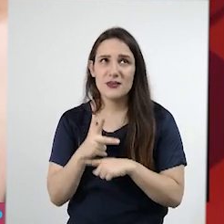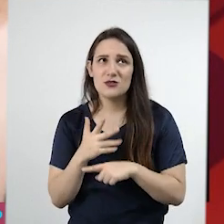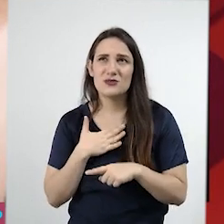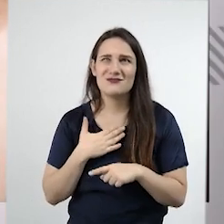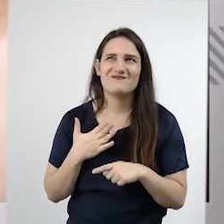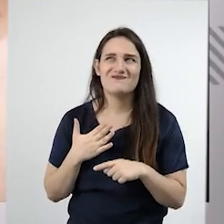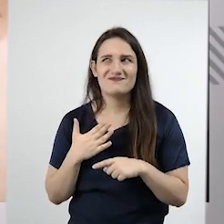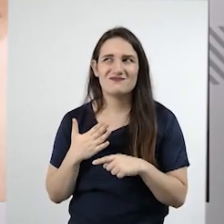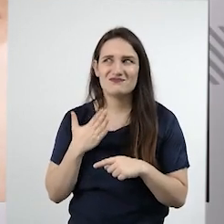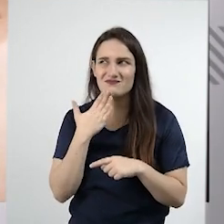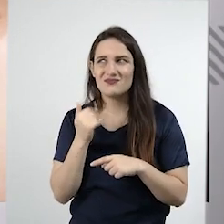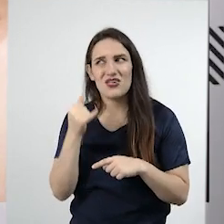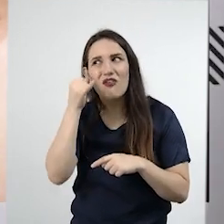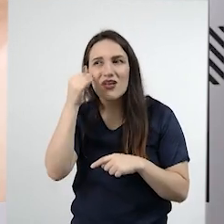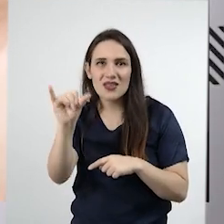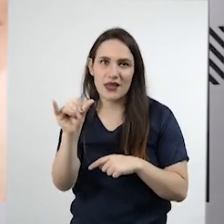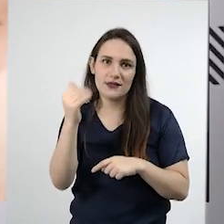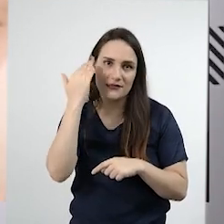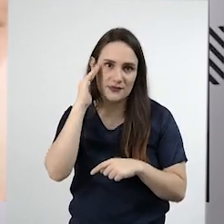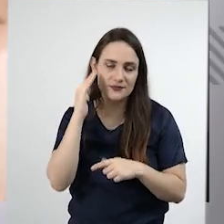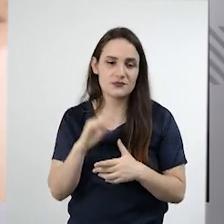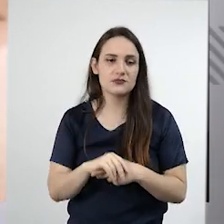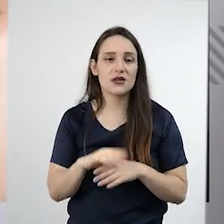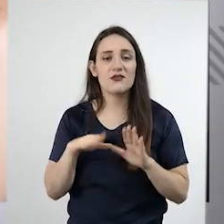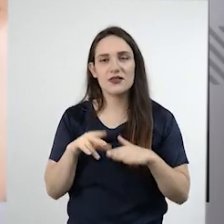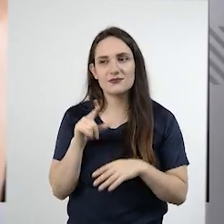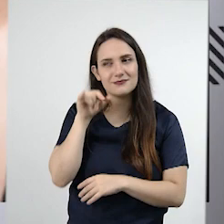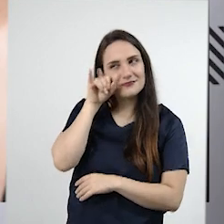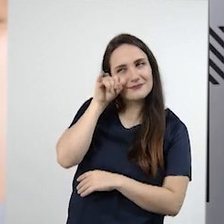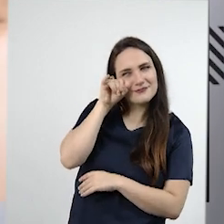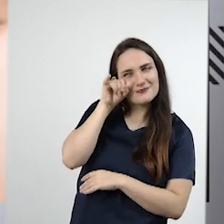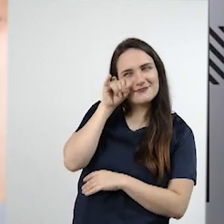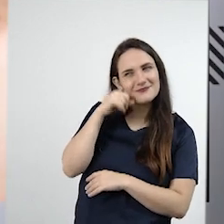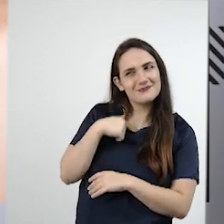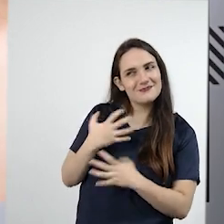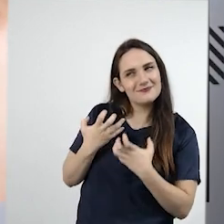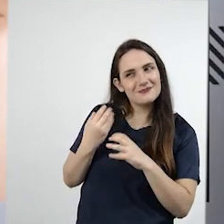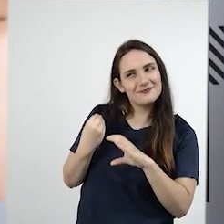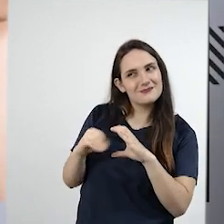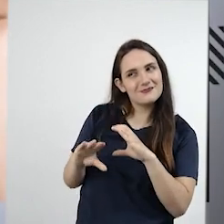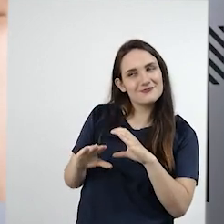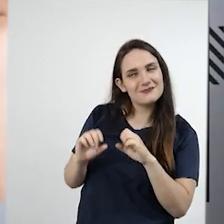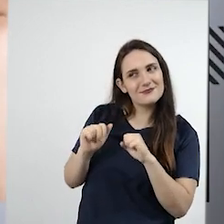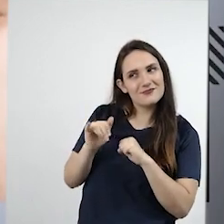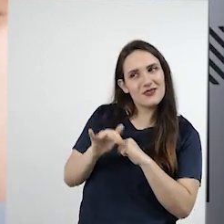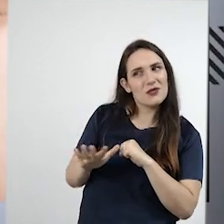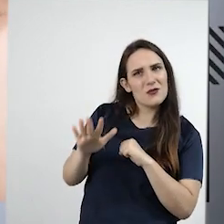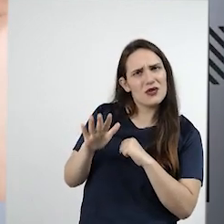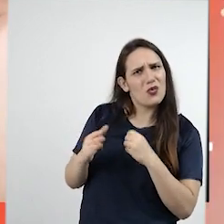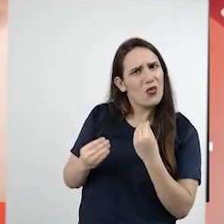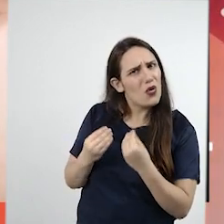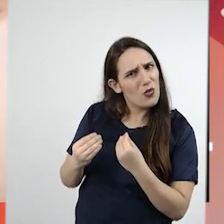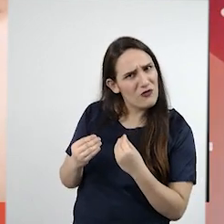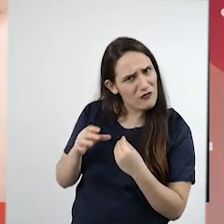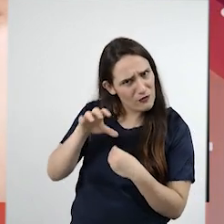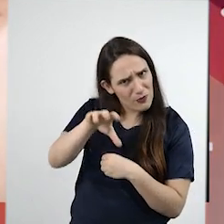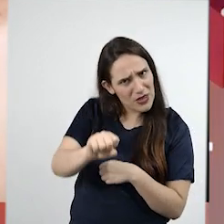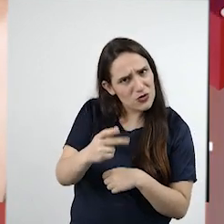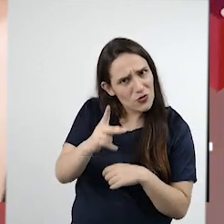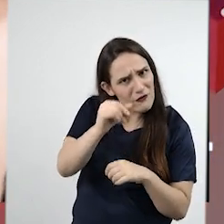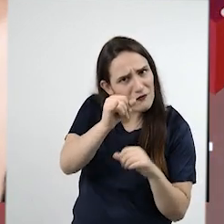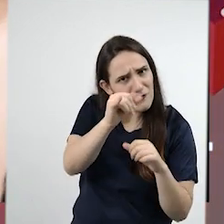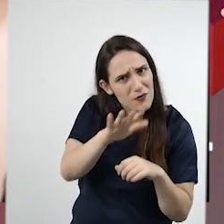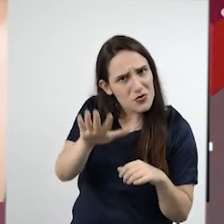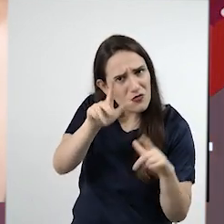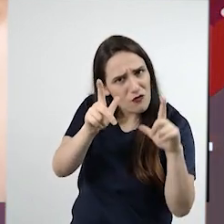que seja, por exemplo, é um paquera só, né, então nem sei o que essa pessoa pode fazer com tudo isso, e lembrar